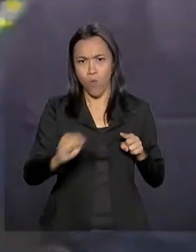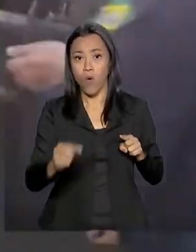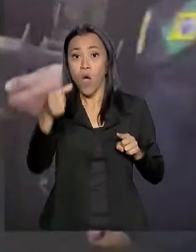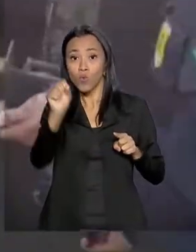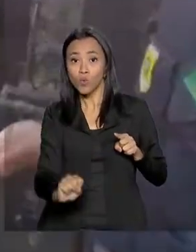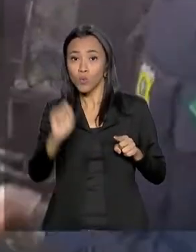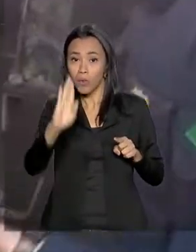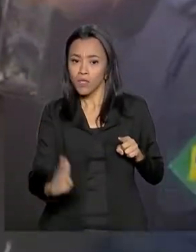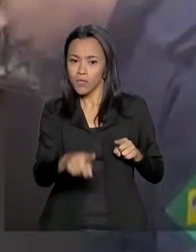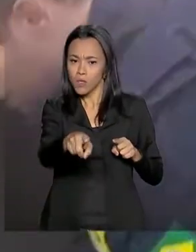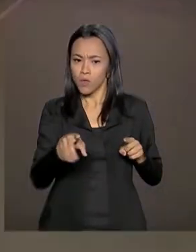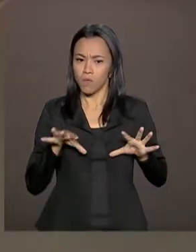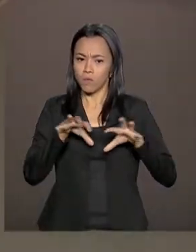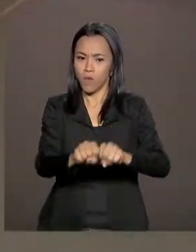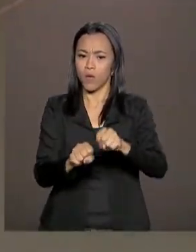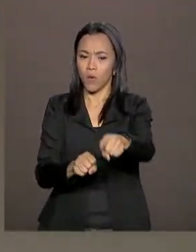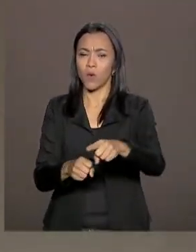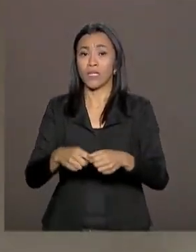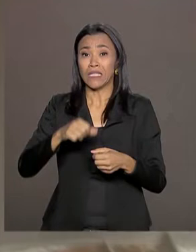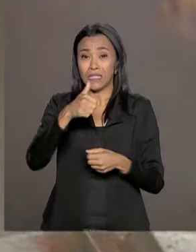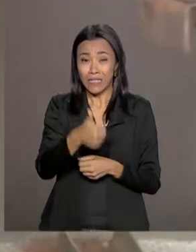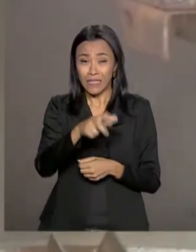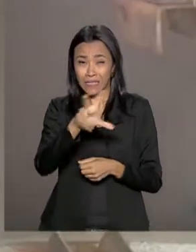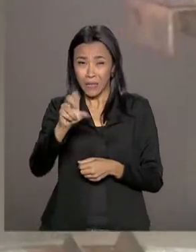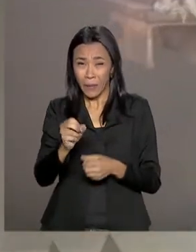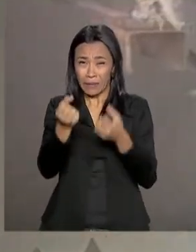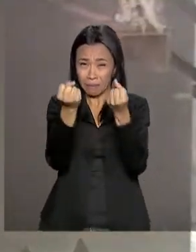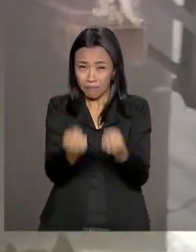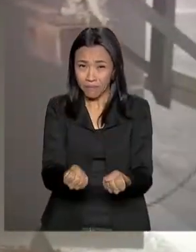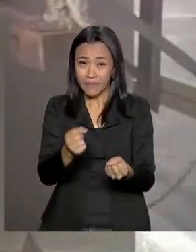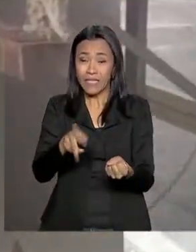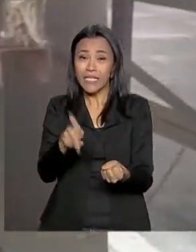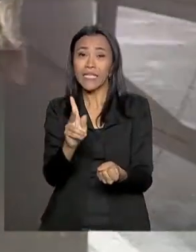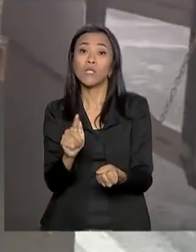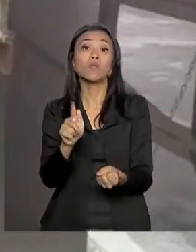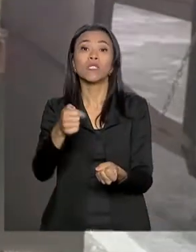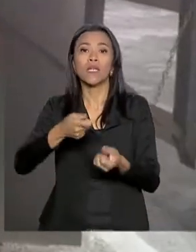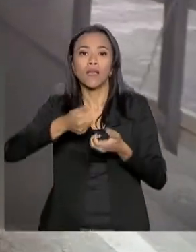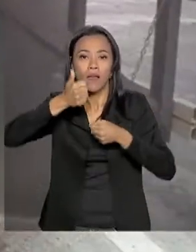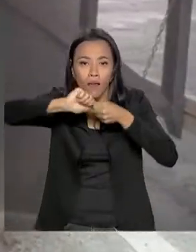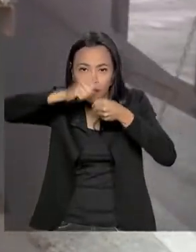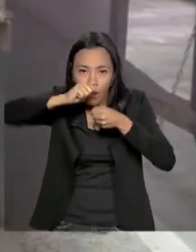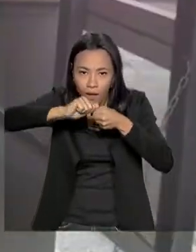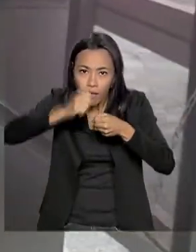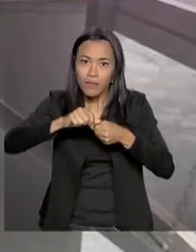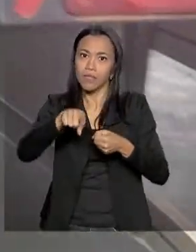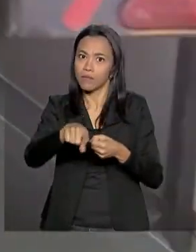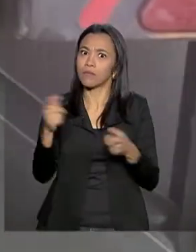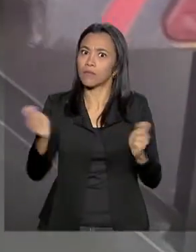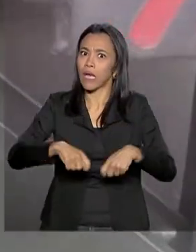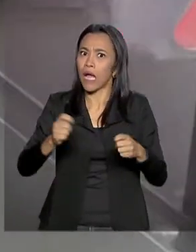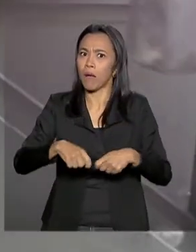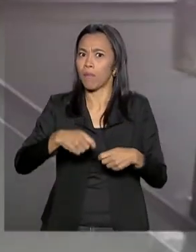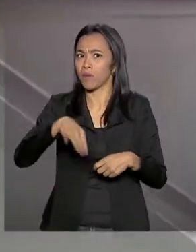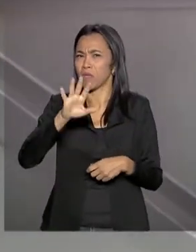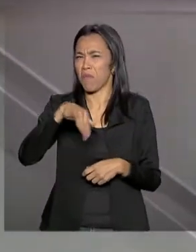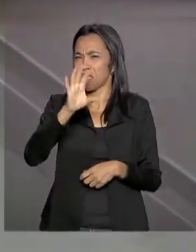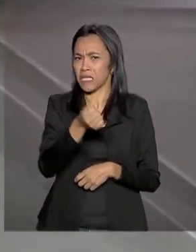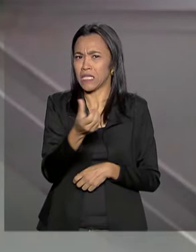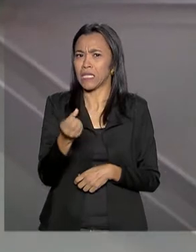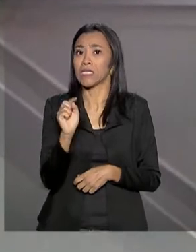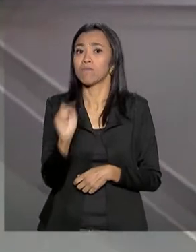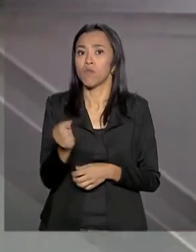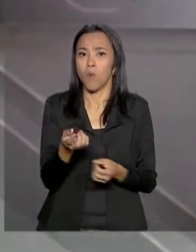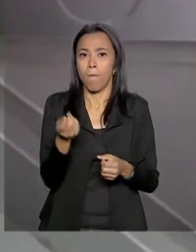carreta com 150 quilos de crack quantidade suficiente para a produção de 600 mil pedras do entorpecente o